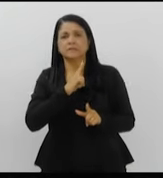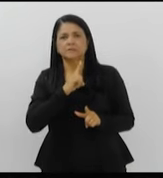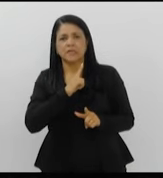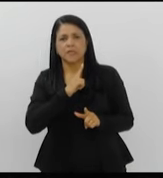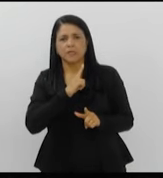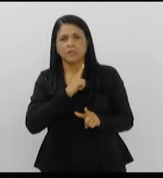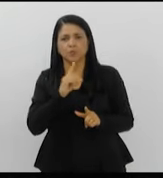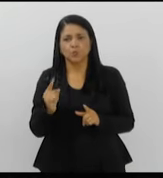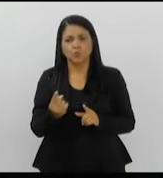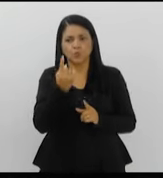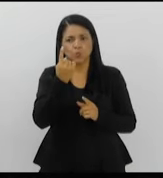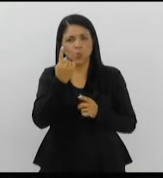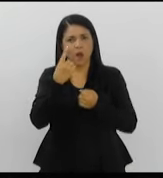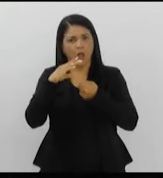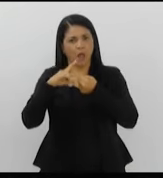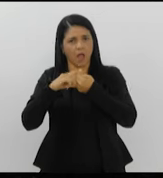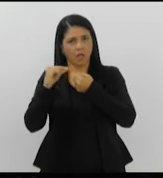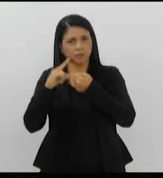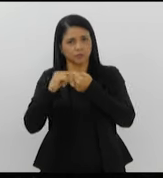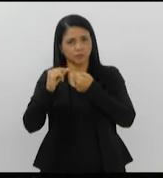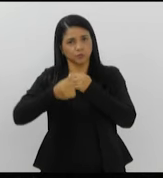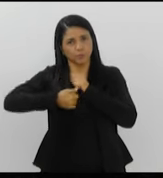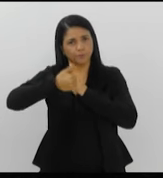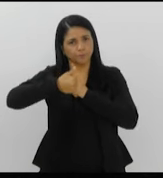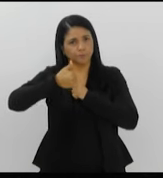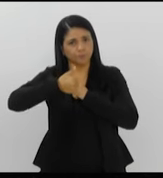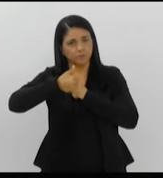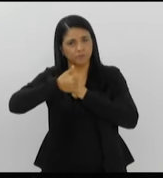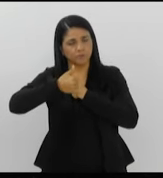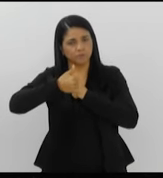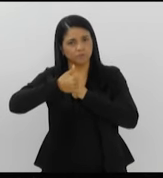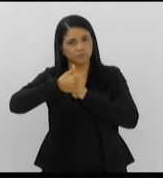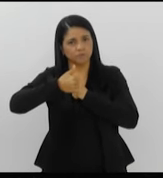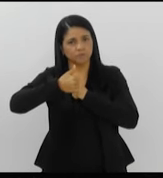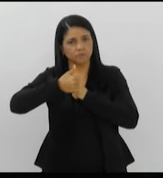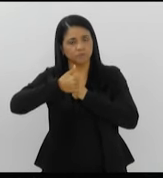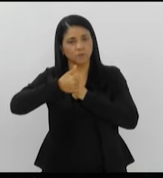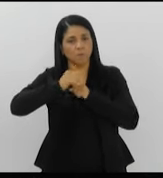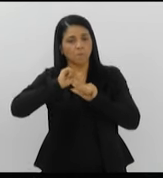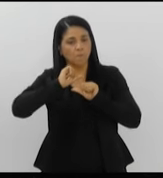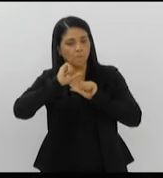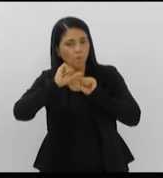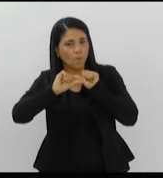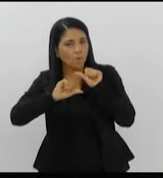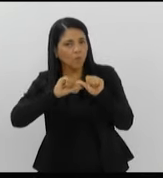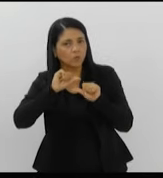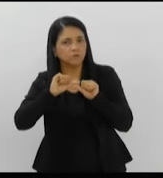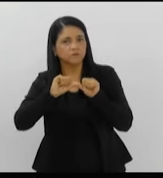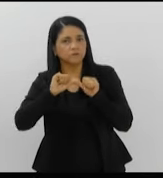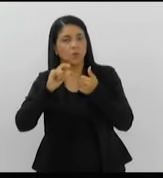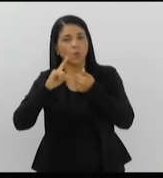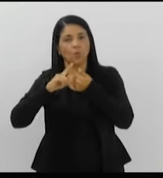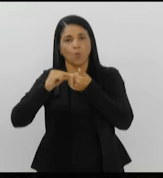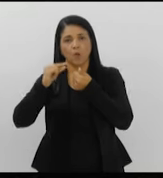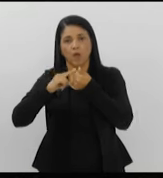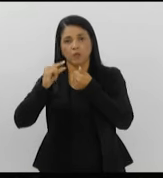um artigo, artigo 1º, que modifica o